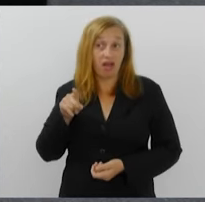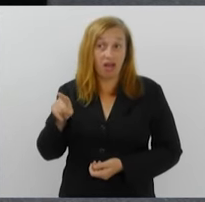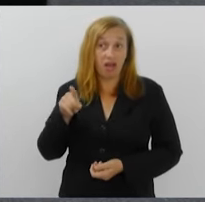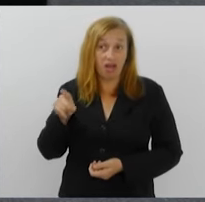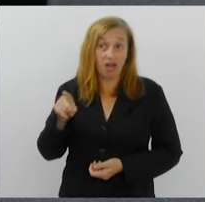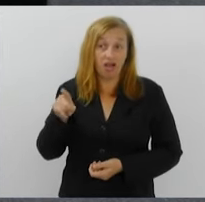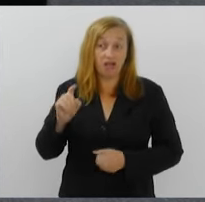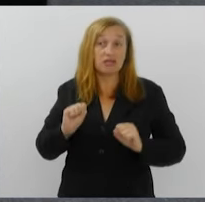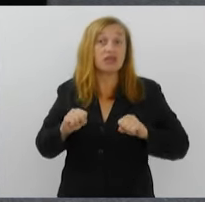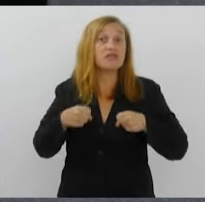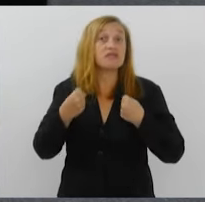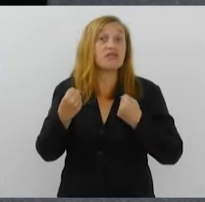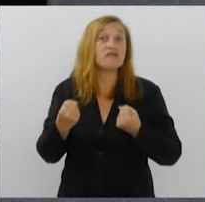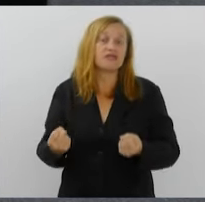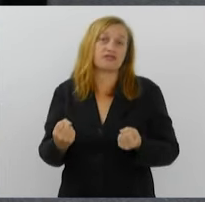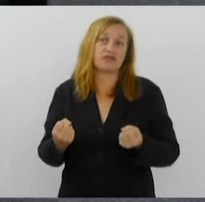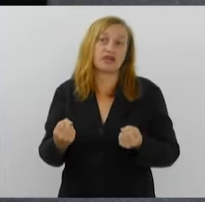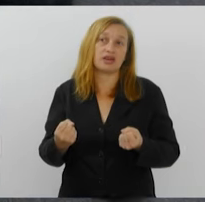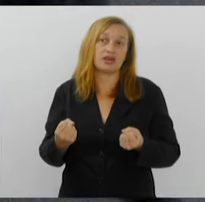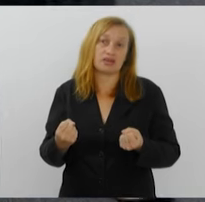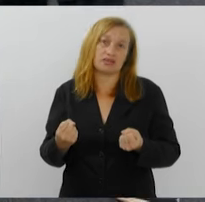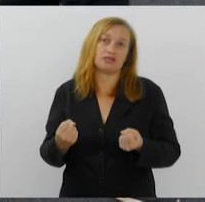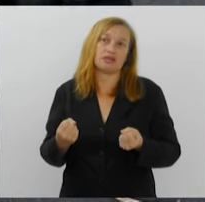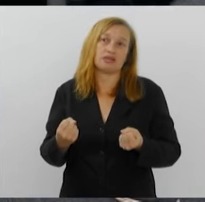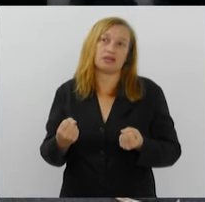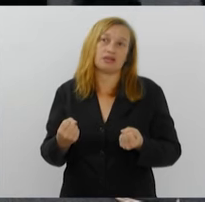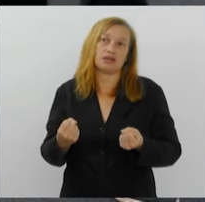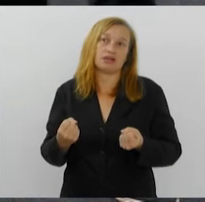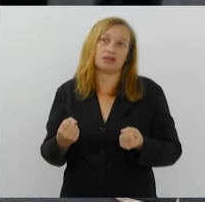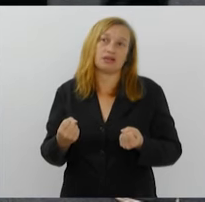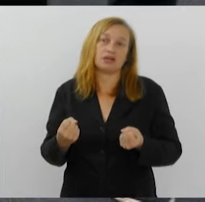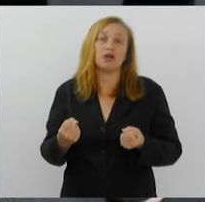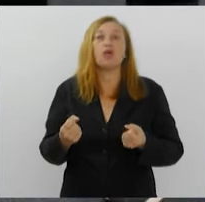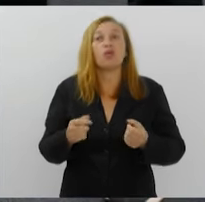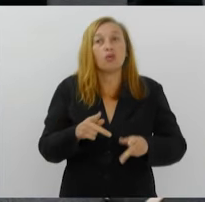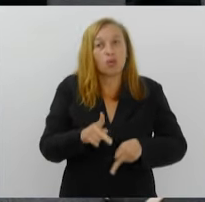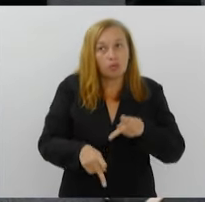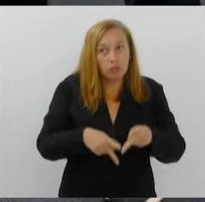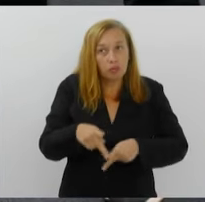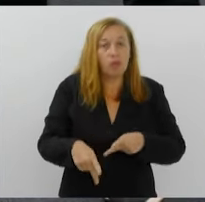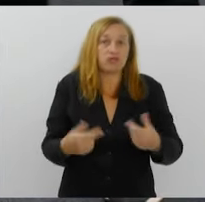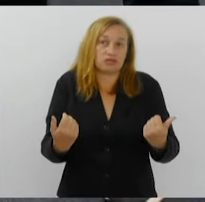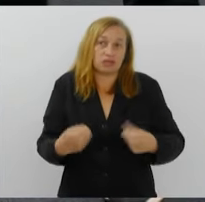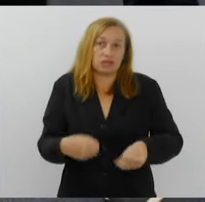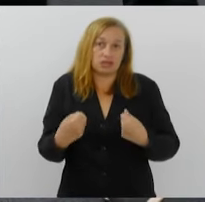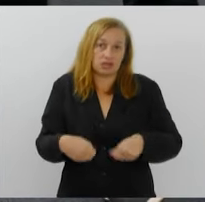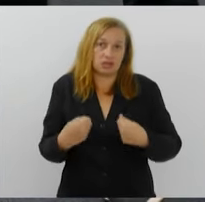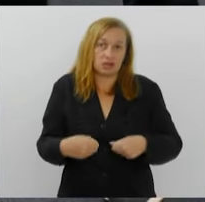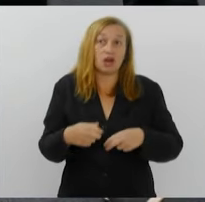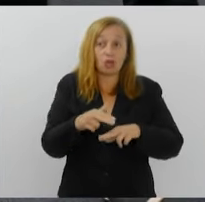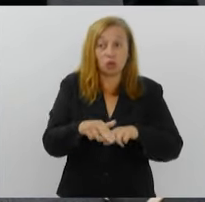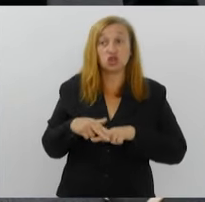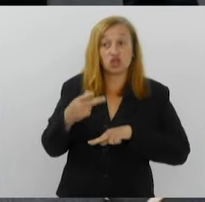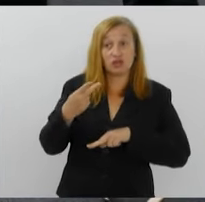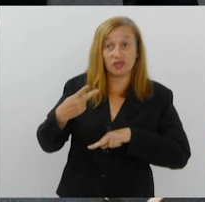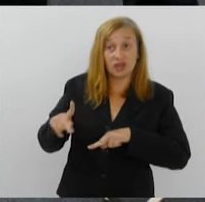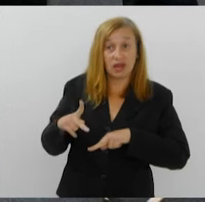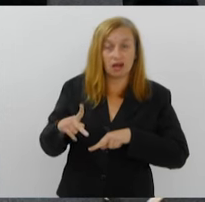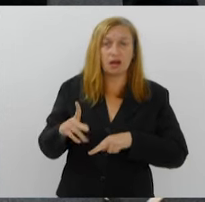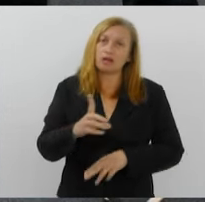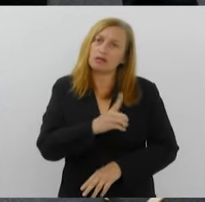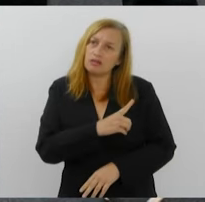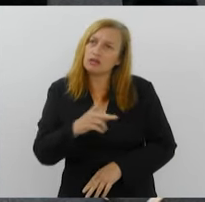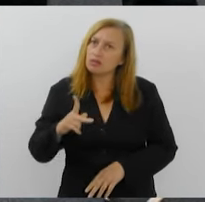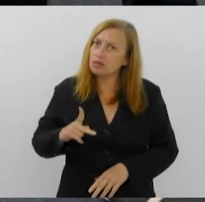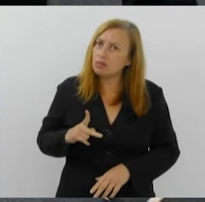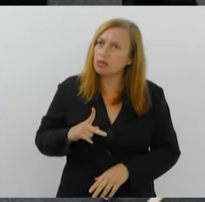a defesa, né, dos mais necessitados. É a razão de ser da Defensoria. A